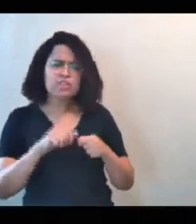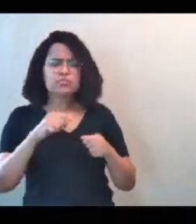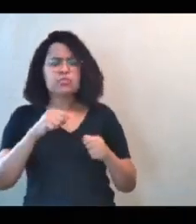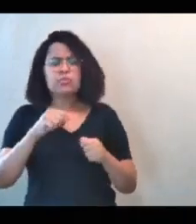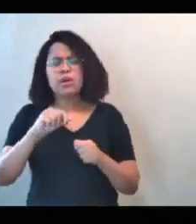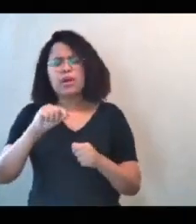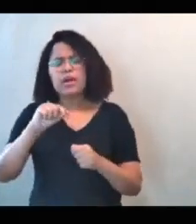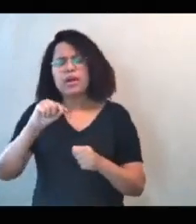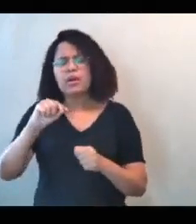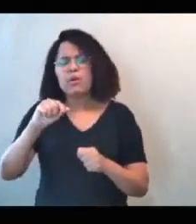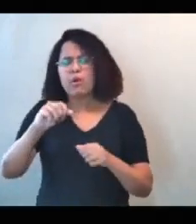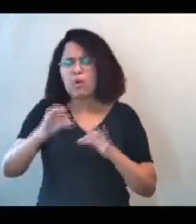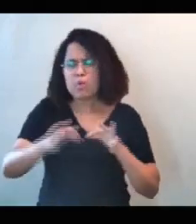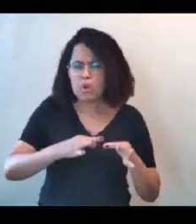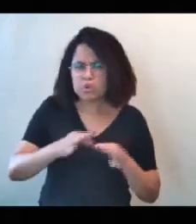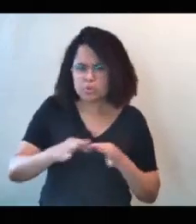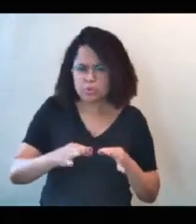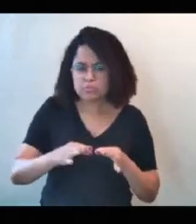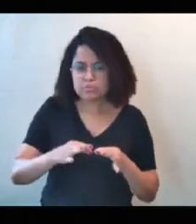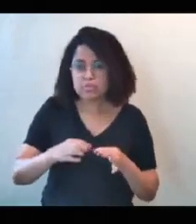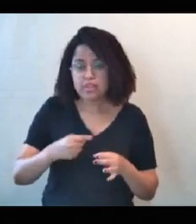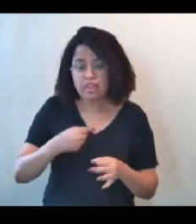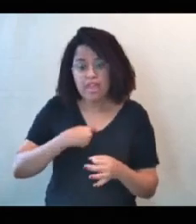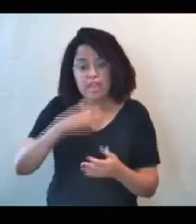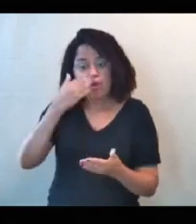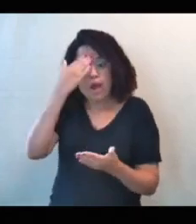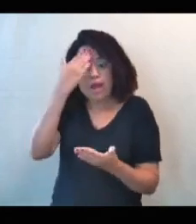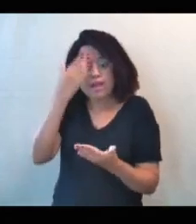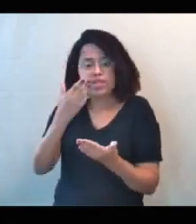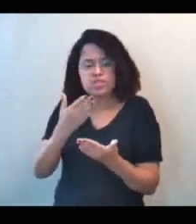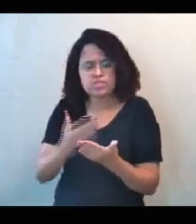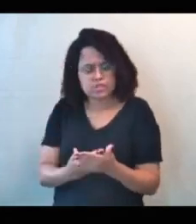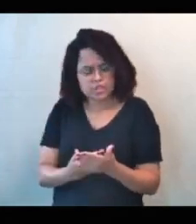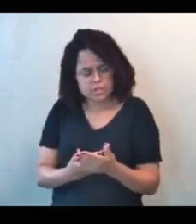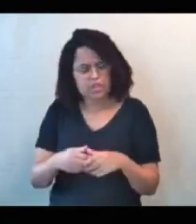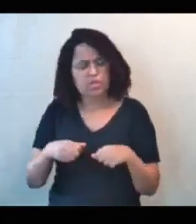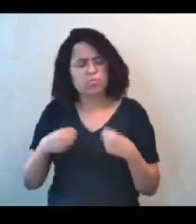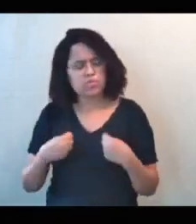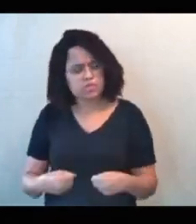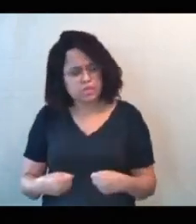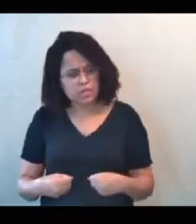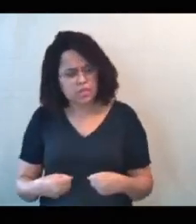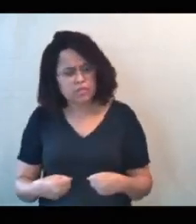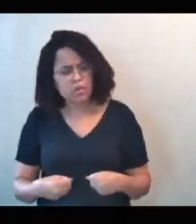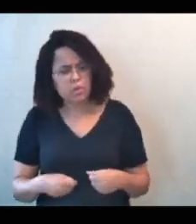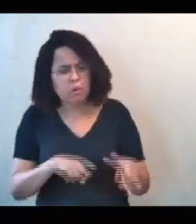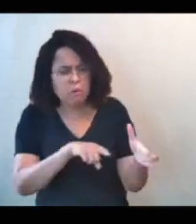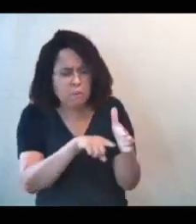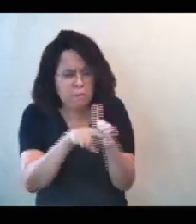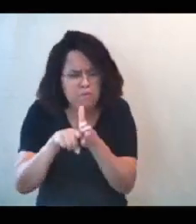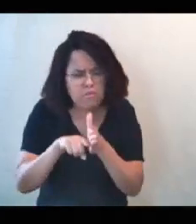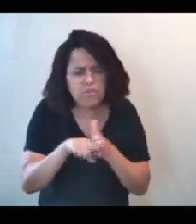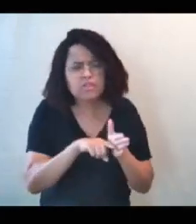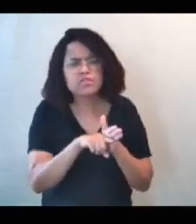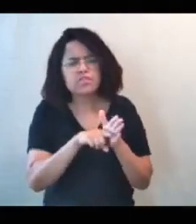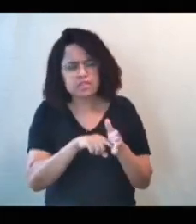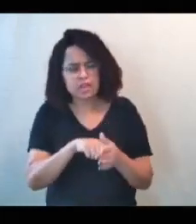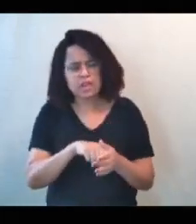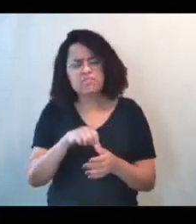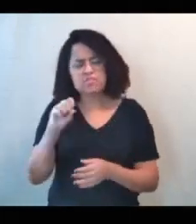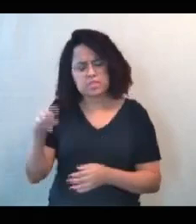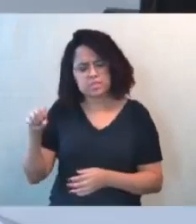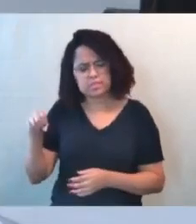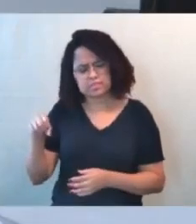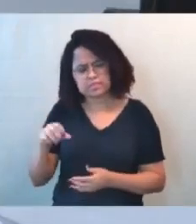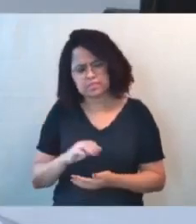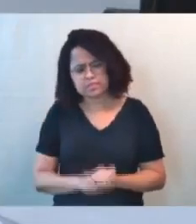a palavra não é imaginar, né, mas eu acredito que é possível rastrear isso aí. Tá, então como que está sendo feita